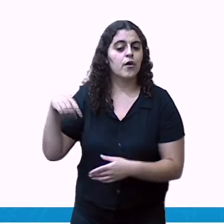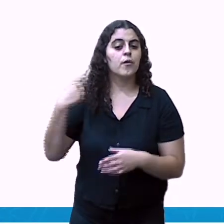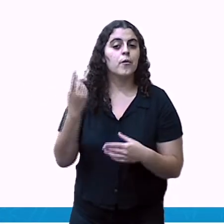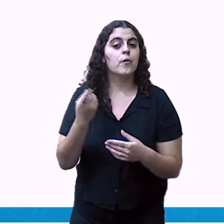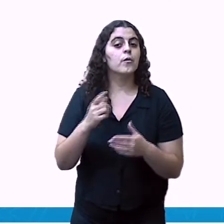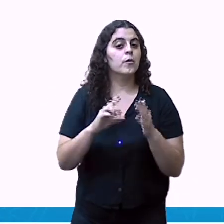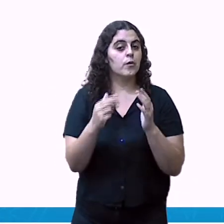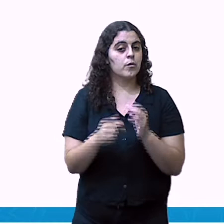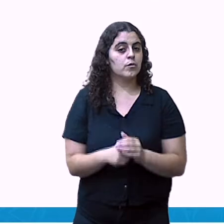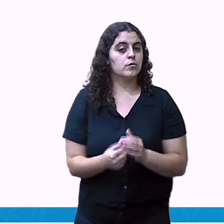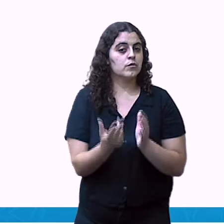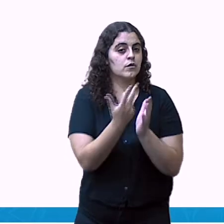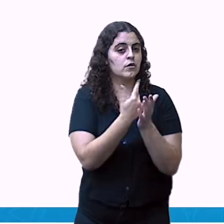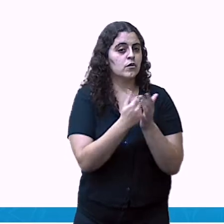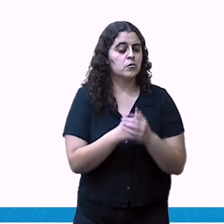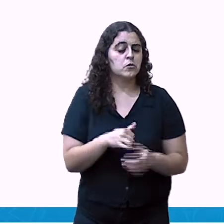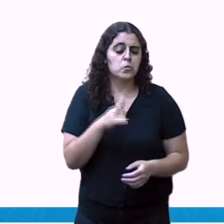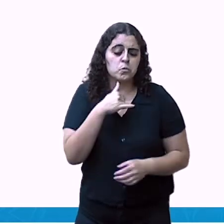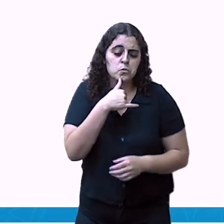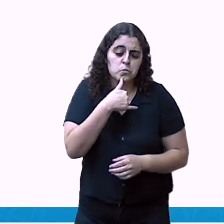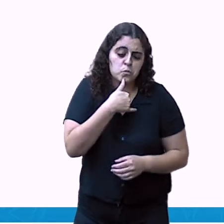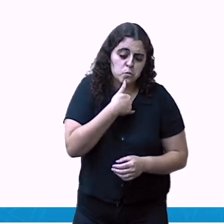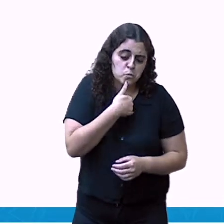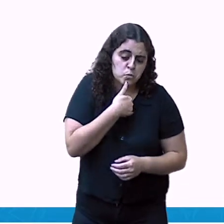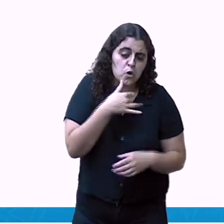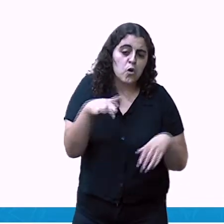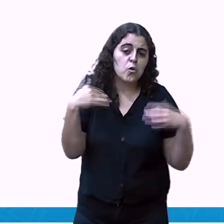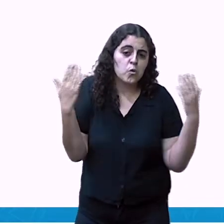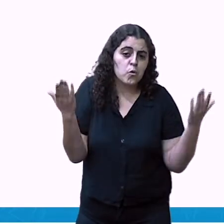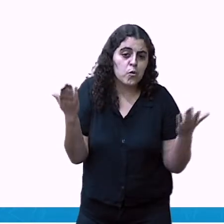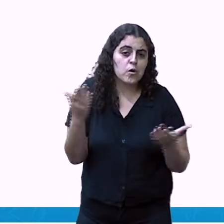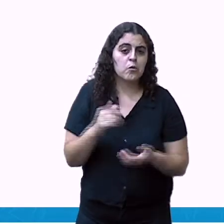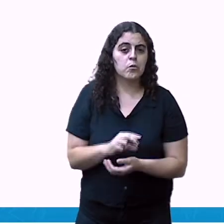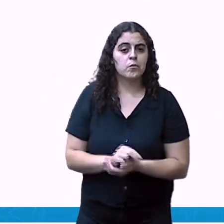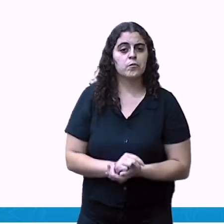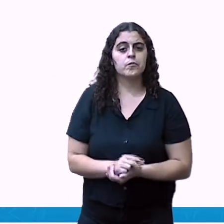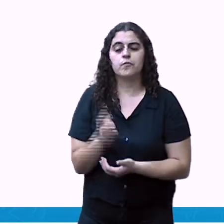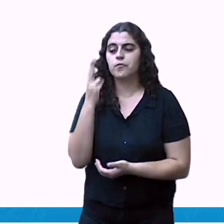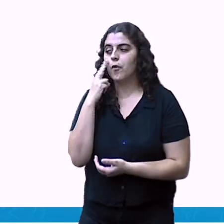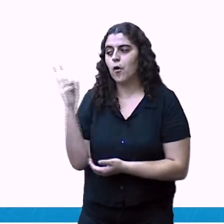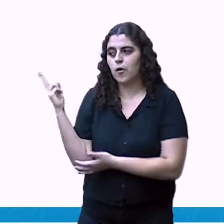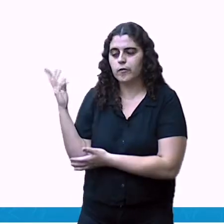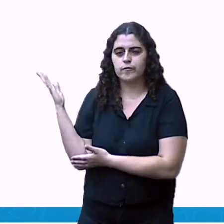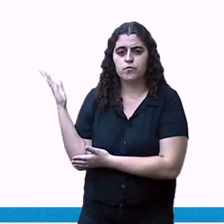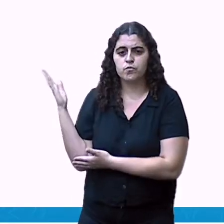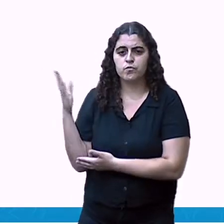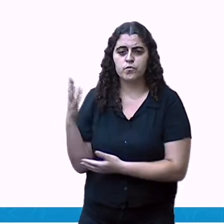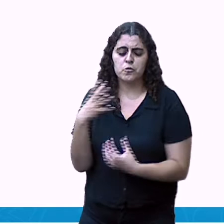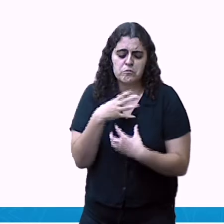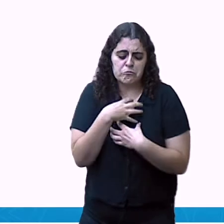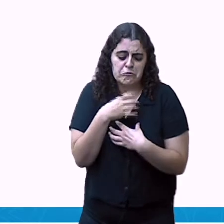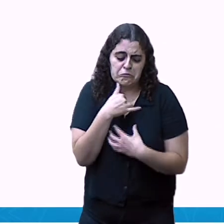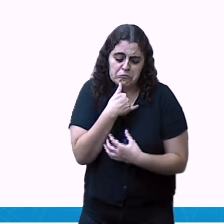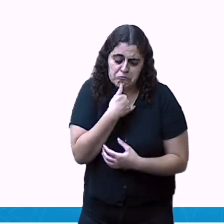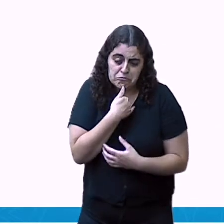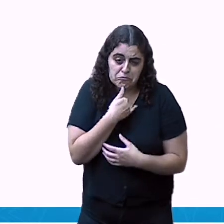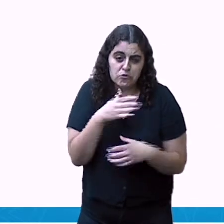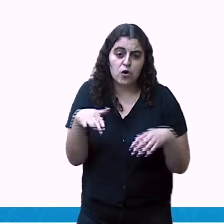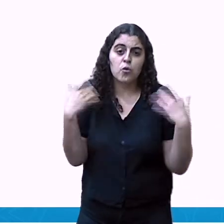de tristeza? Pense aí comigo. Estou triste.